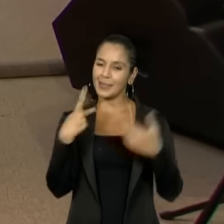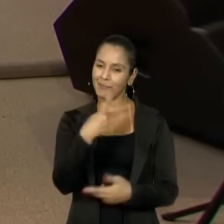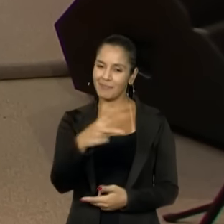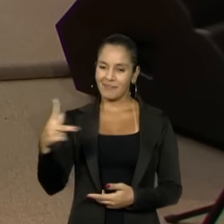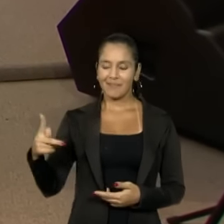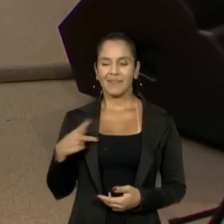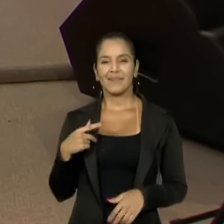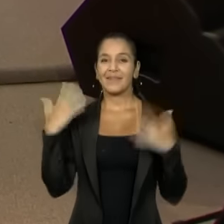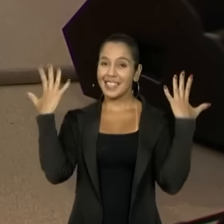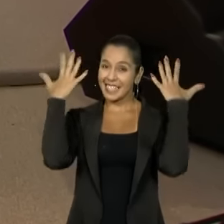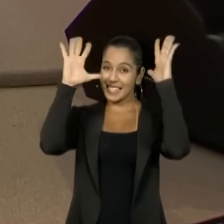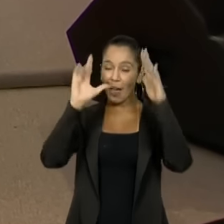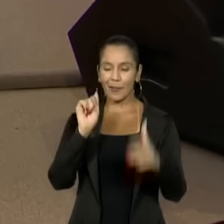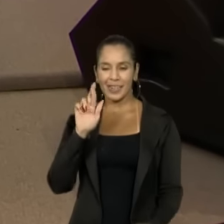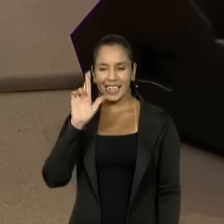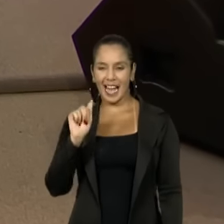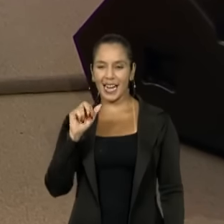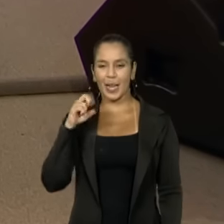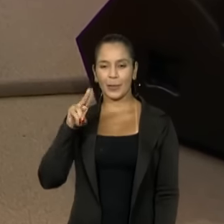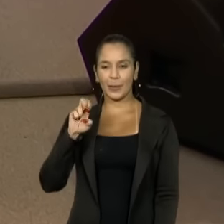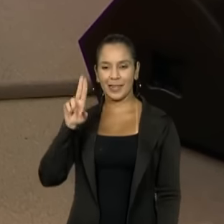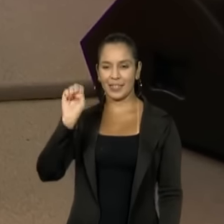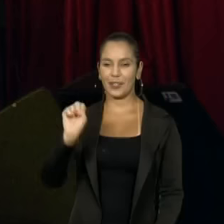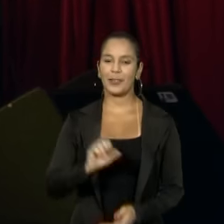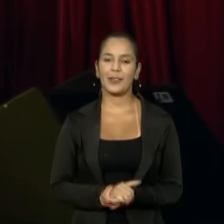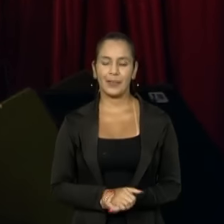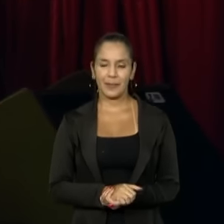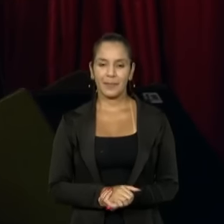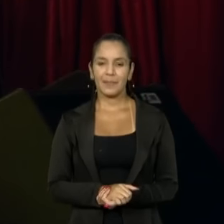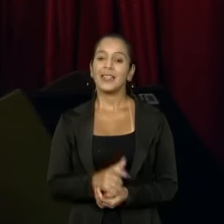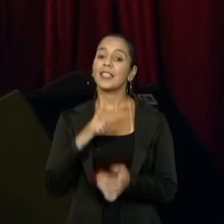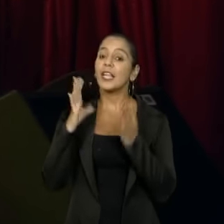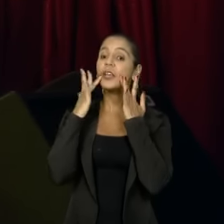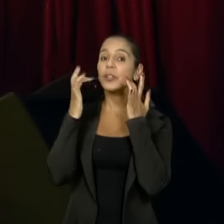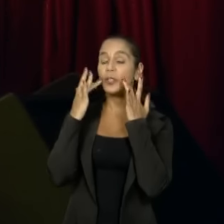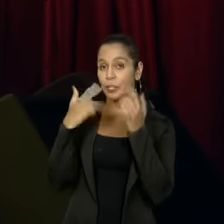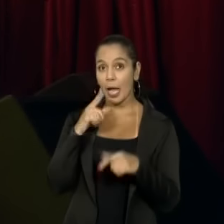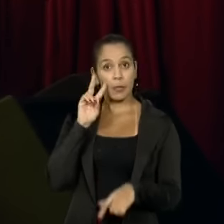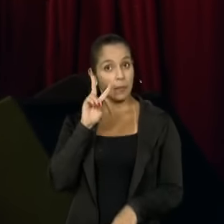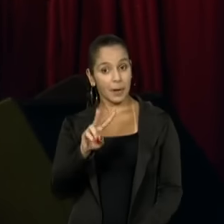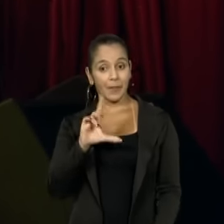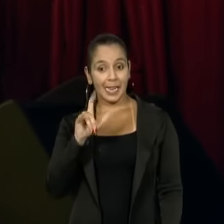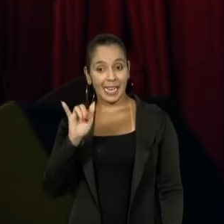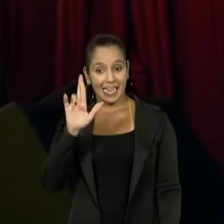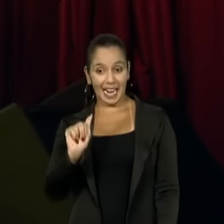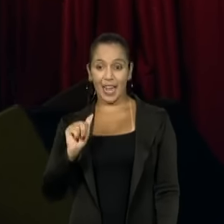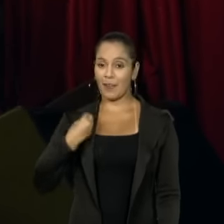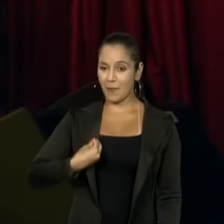Clara Nunes! Salve. E dá tempo, hein, gente? Corre lá no teatro Brigitte Blair pra ver Clara Viva.